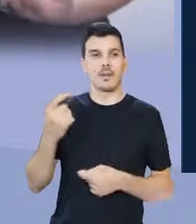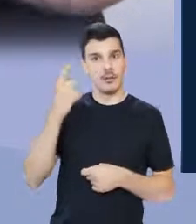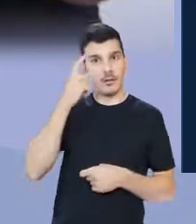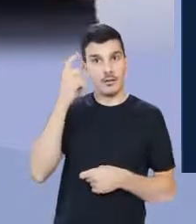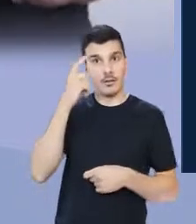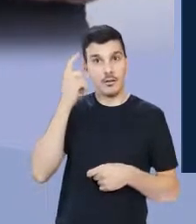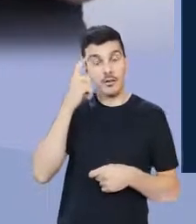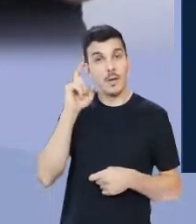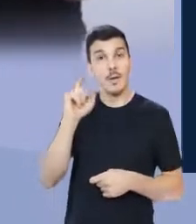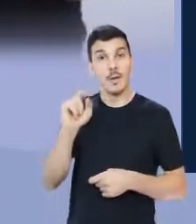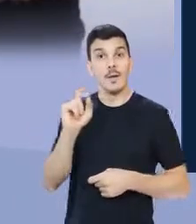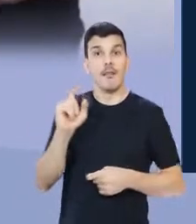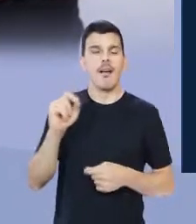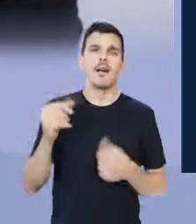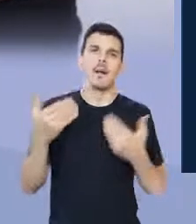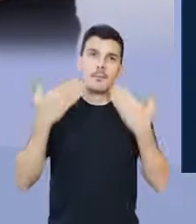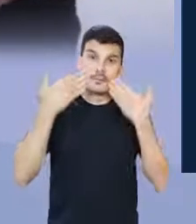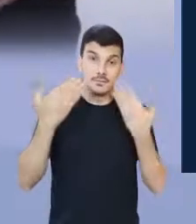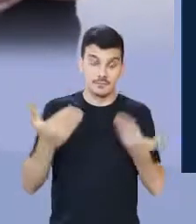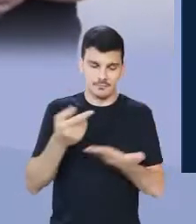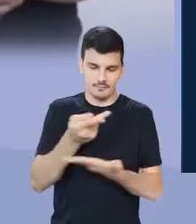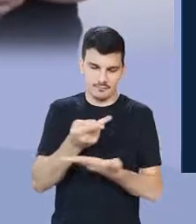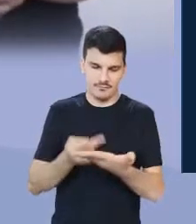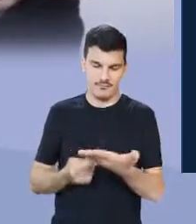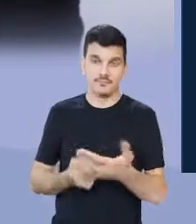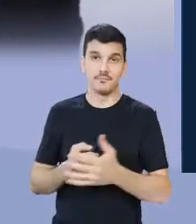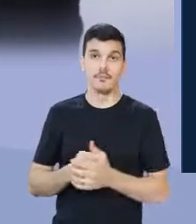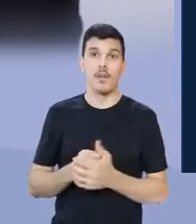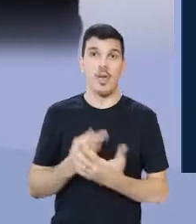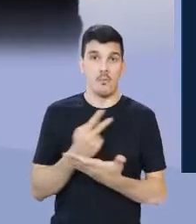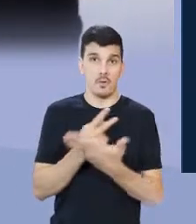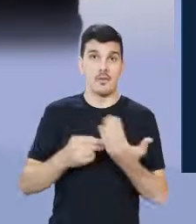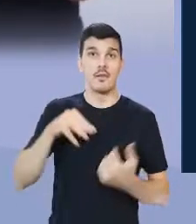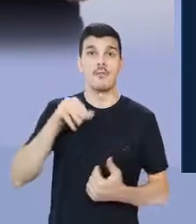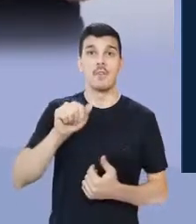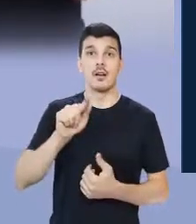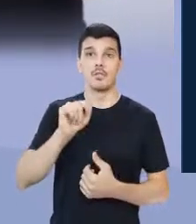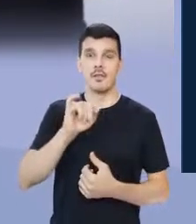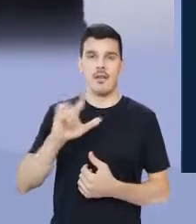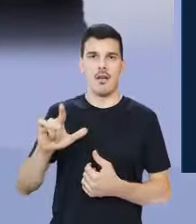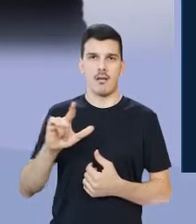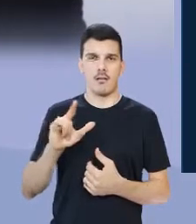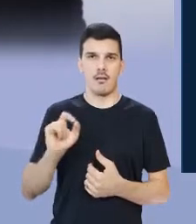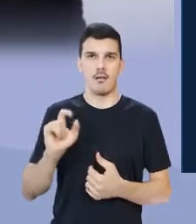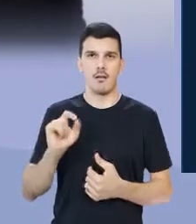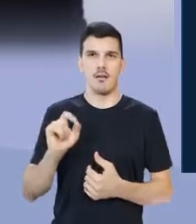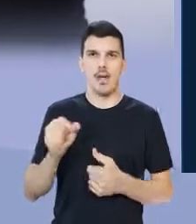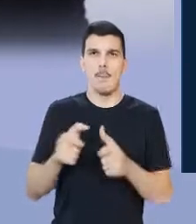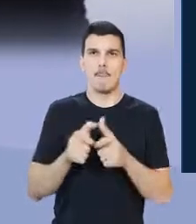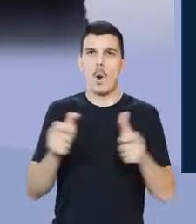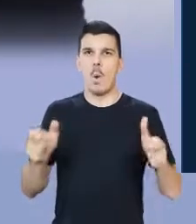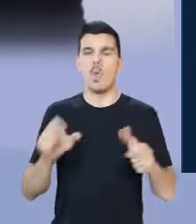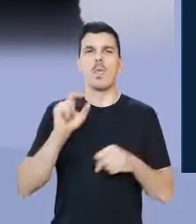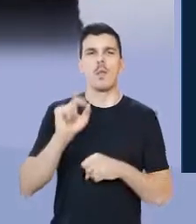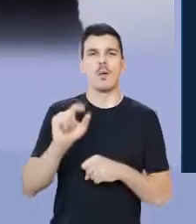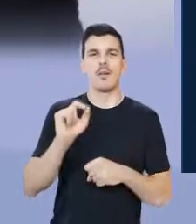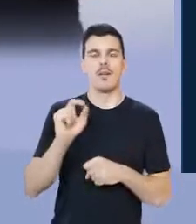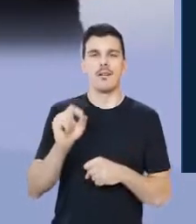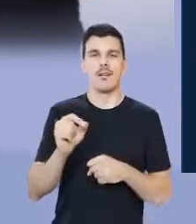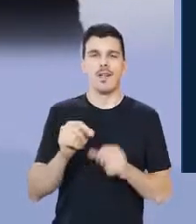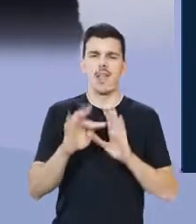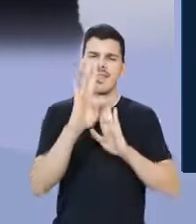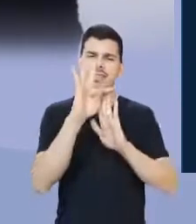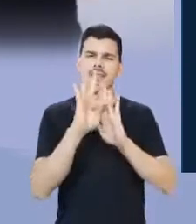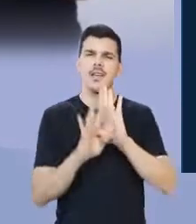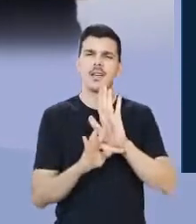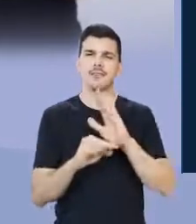discutiam as ideias que eram apresentadas. A poesia marginal era formada, em sua maioria,